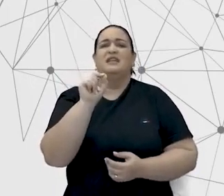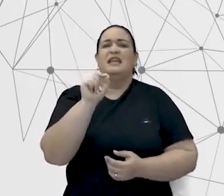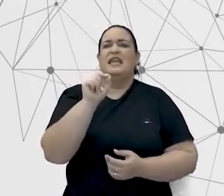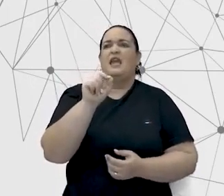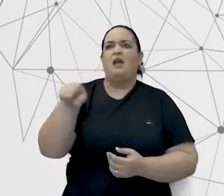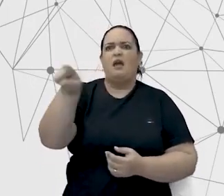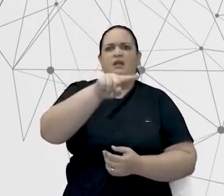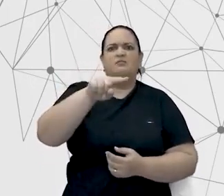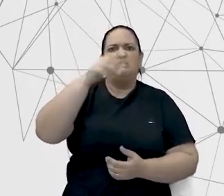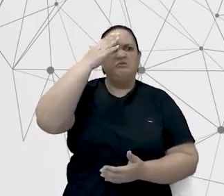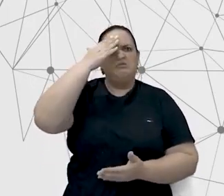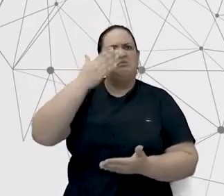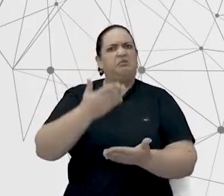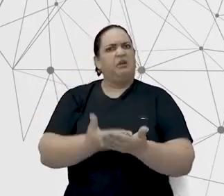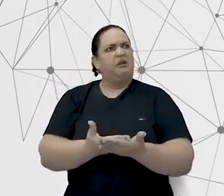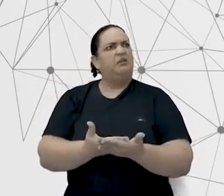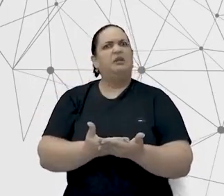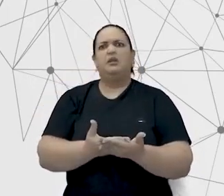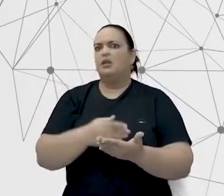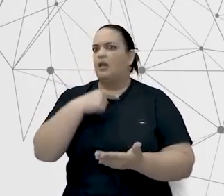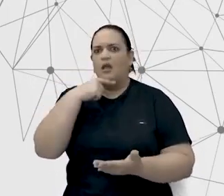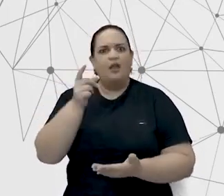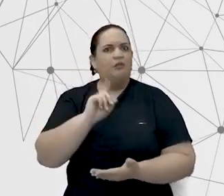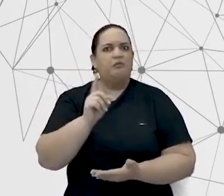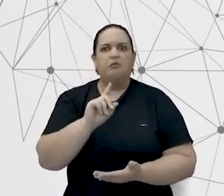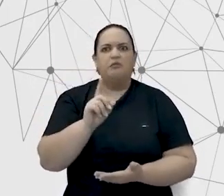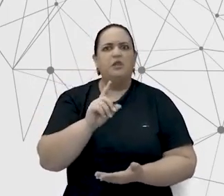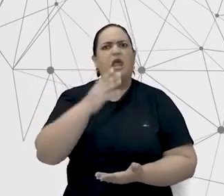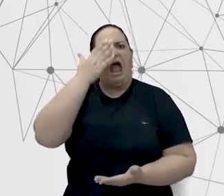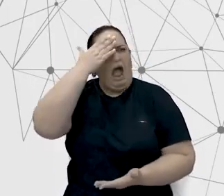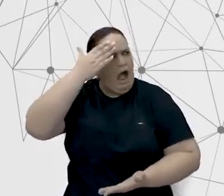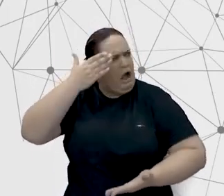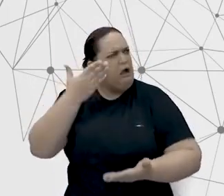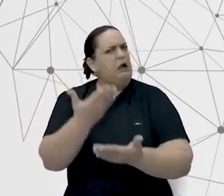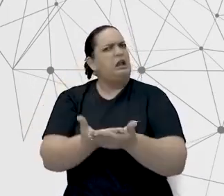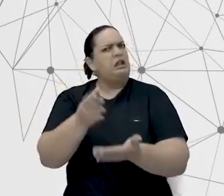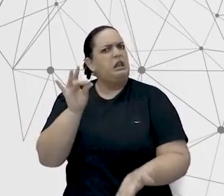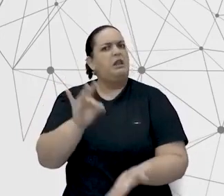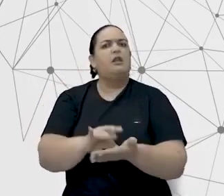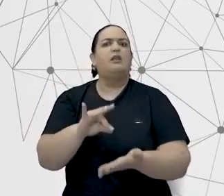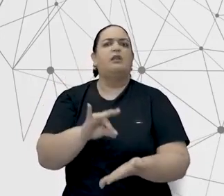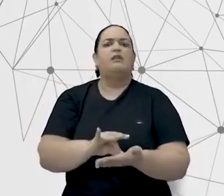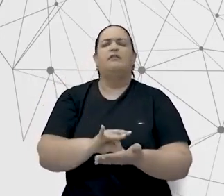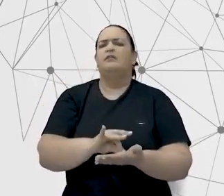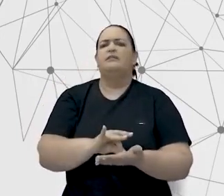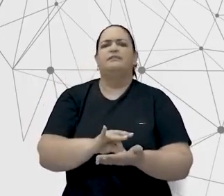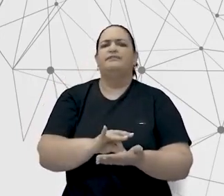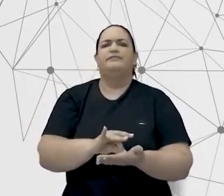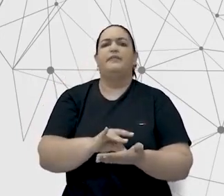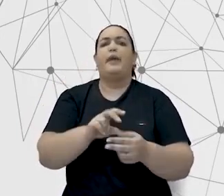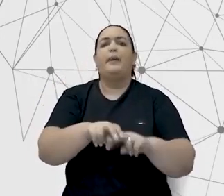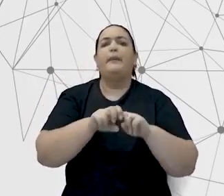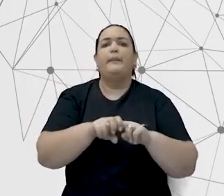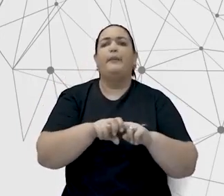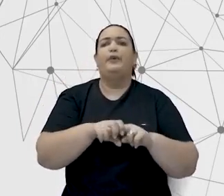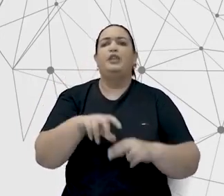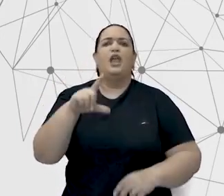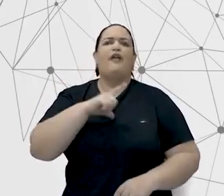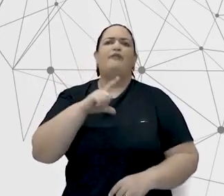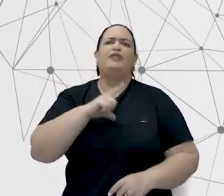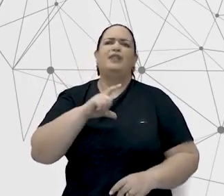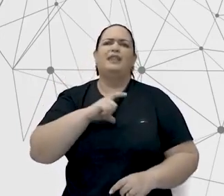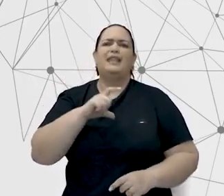que não abre margens para dúvida, porque se utiliza de uma palavra chamada